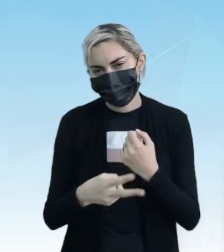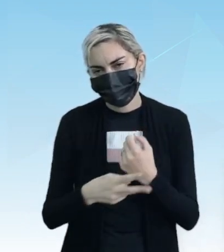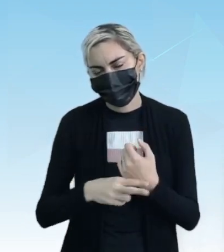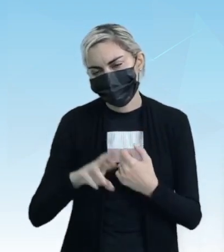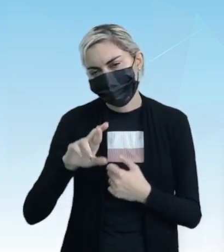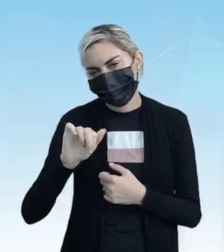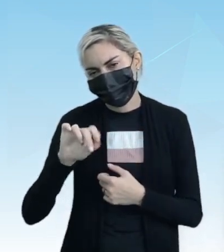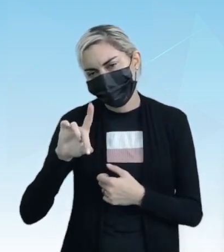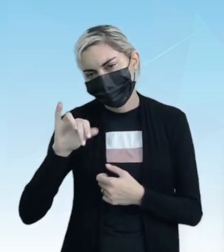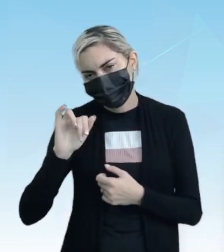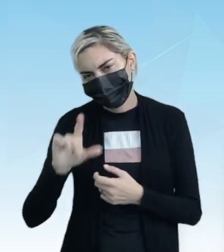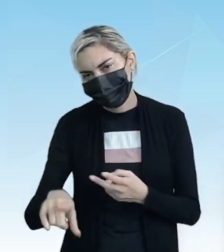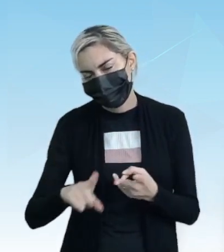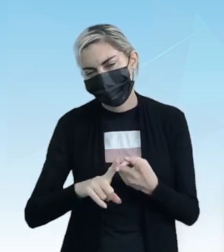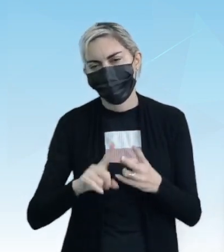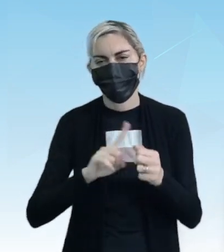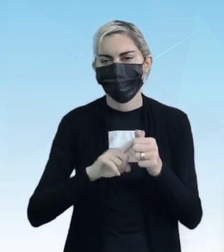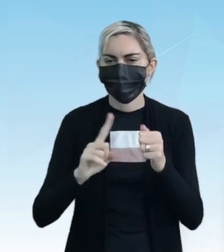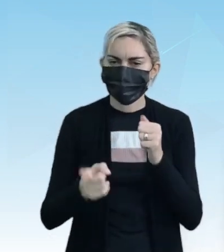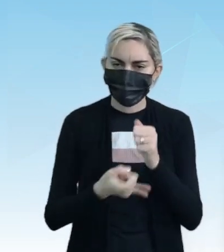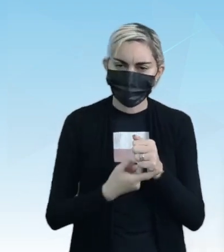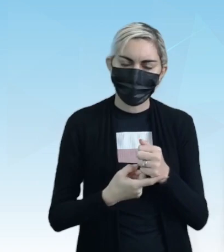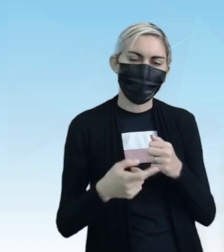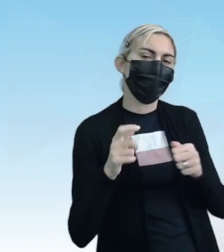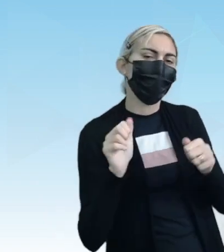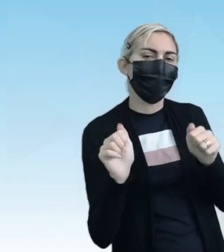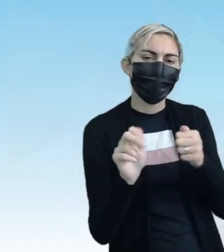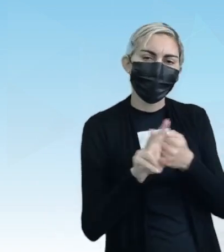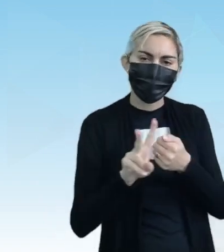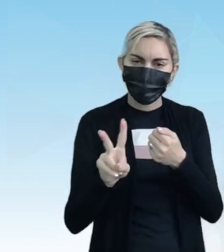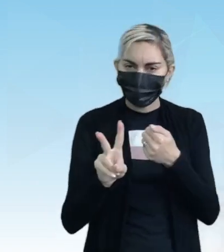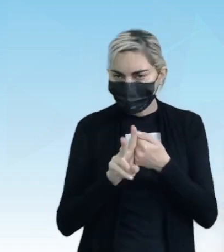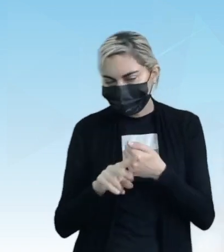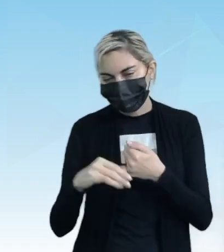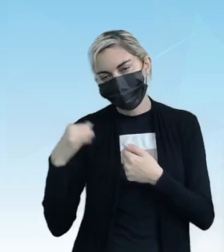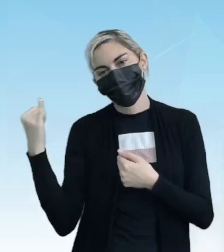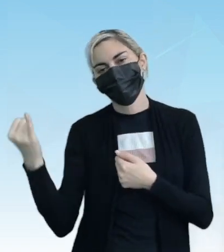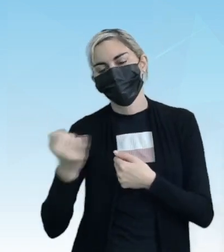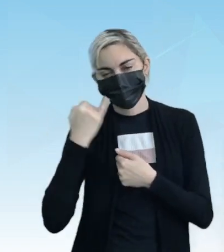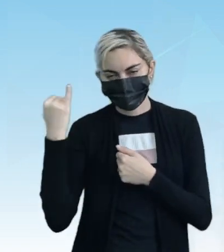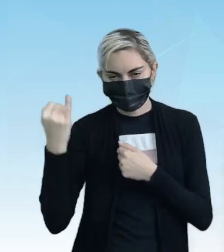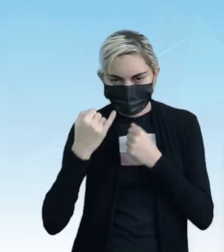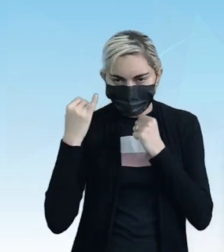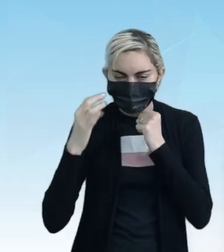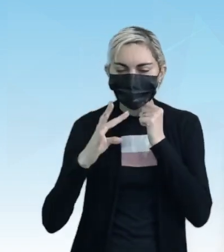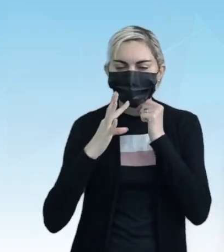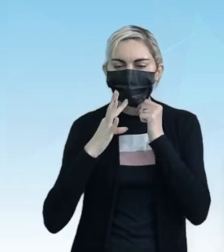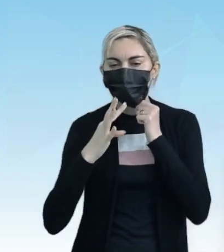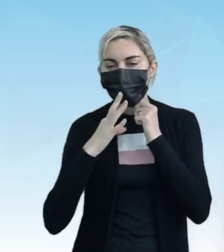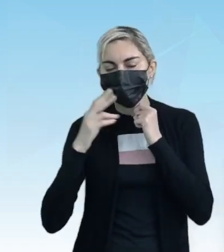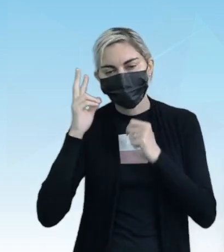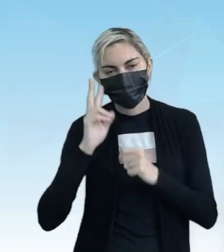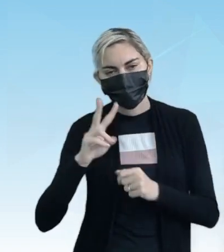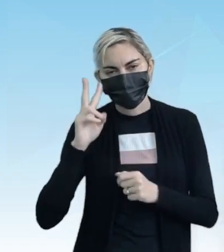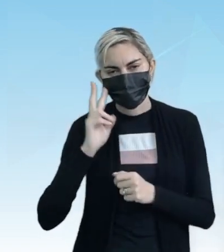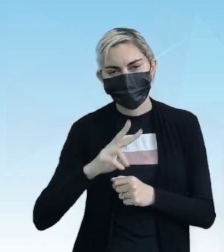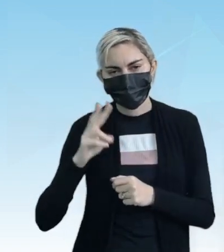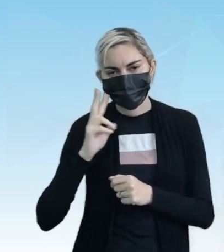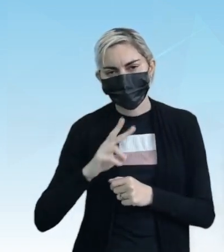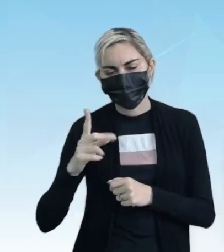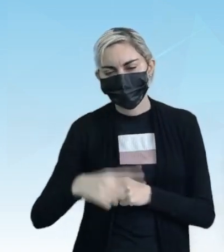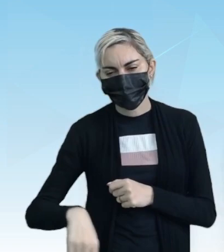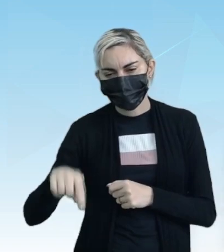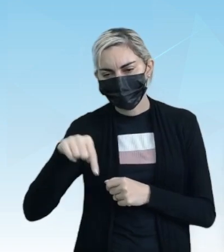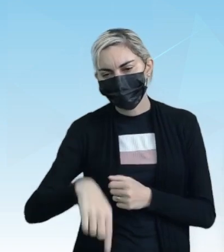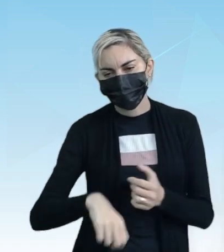radical, verbos adjetivos, advérbios. Então é importante isso, conhecer. E lembrem-se de que estamos